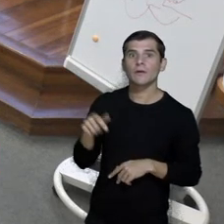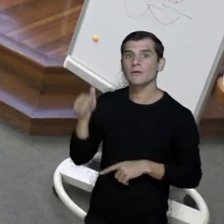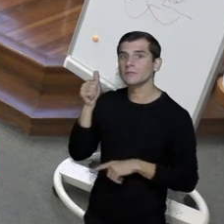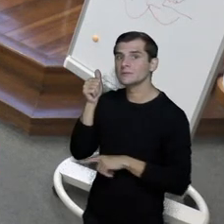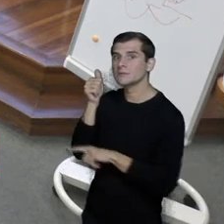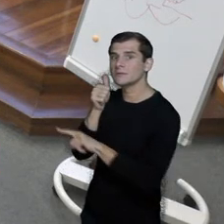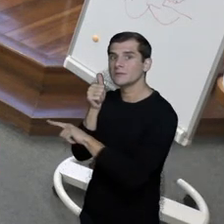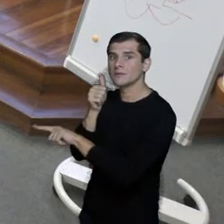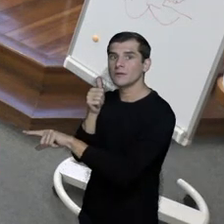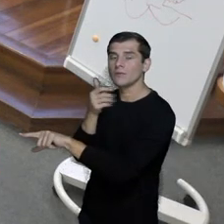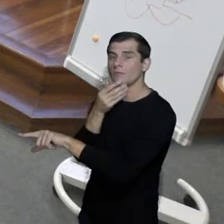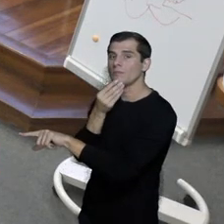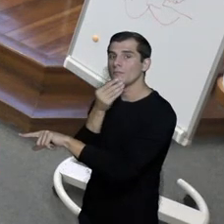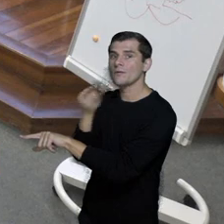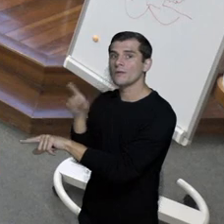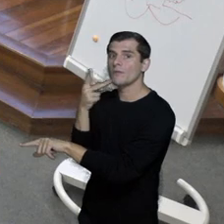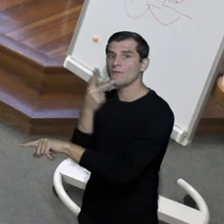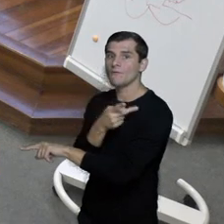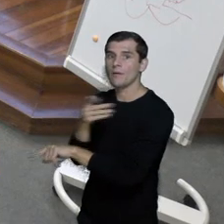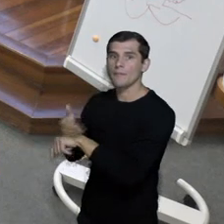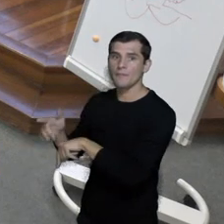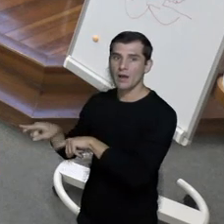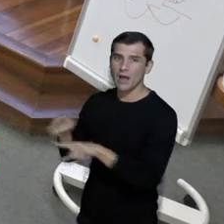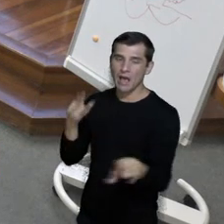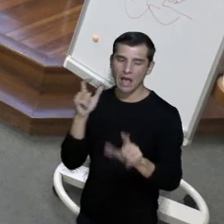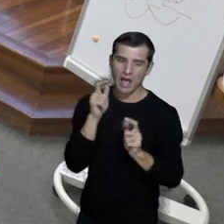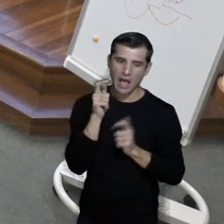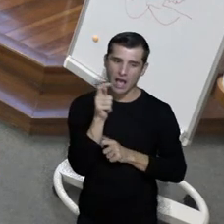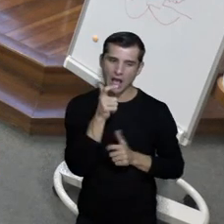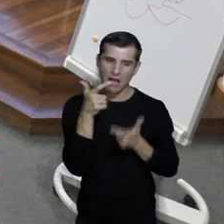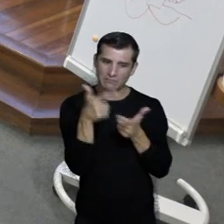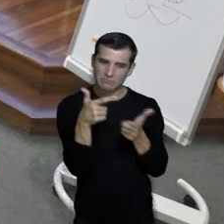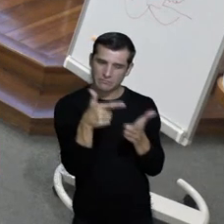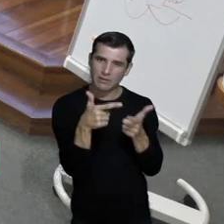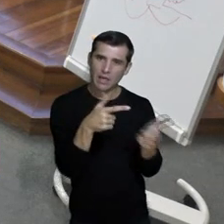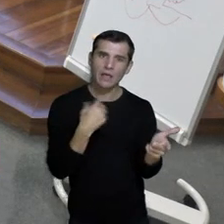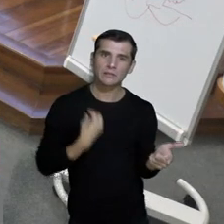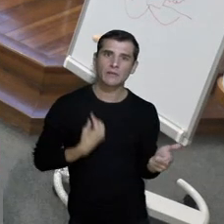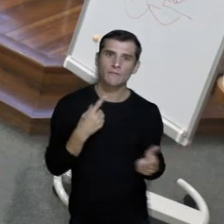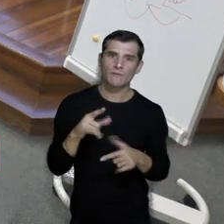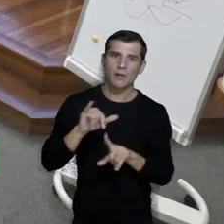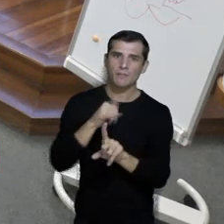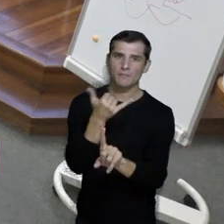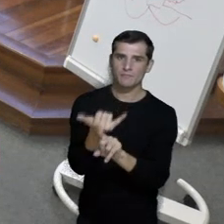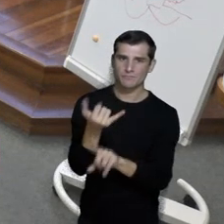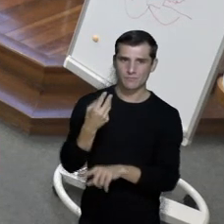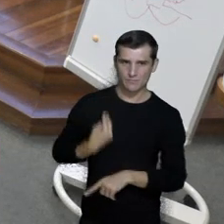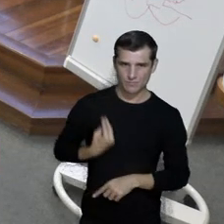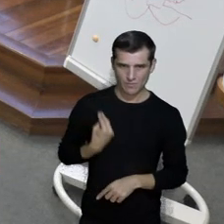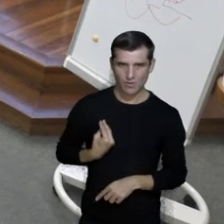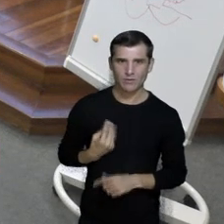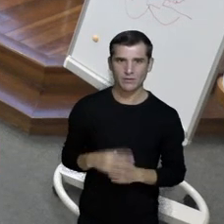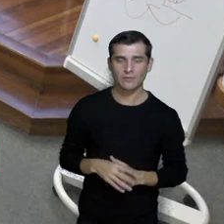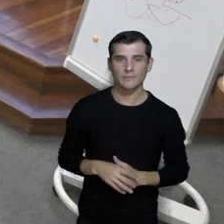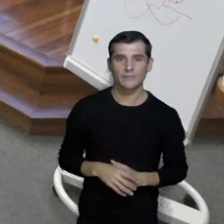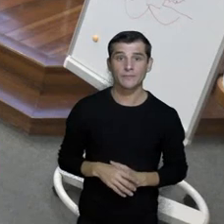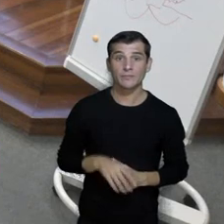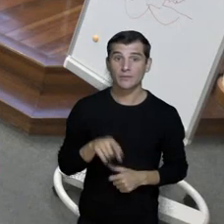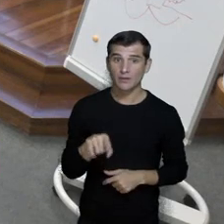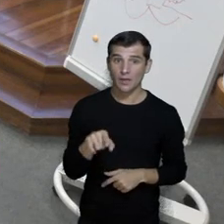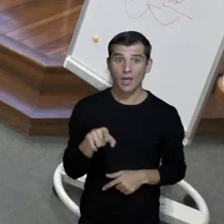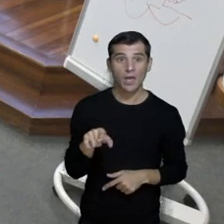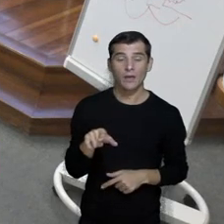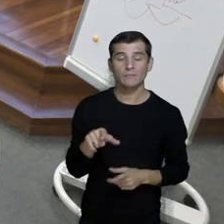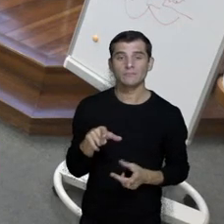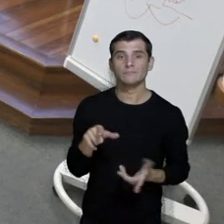brancos gozaram dele tiraram sarro né fizeram o famoso bulen como se diz hoje e aquilo não passou